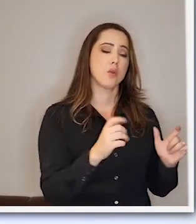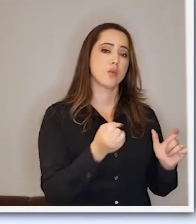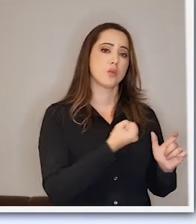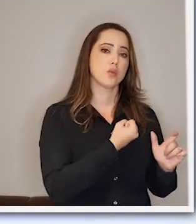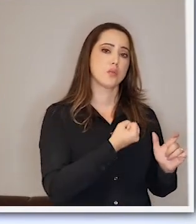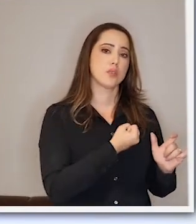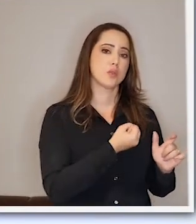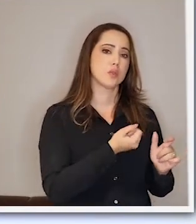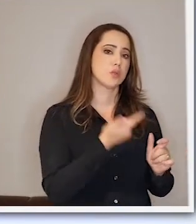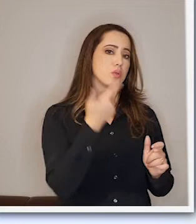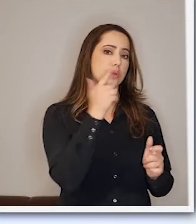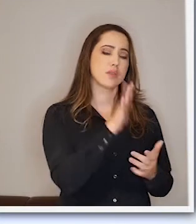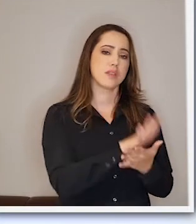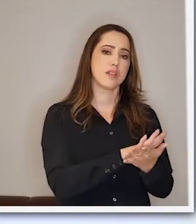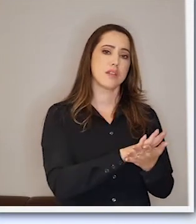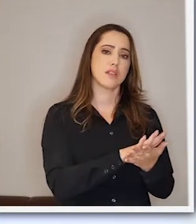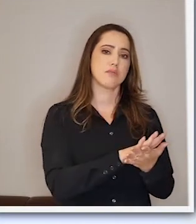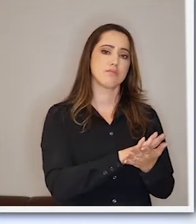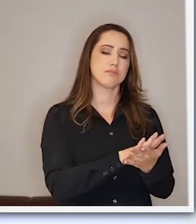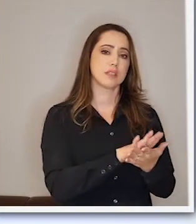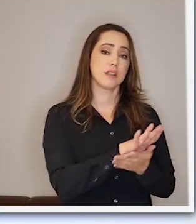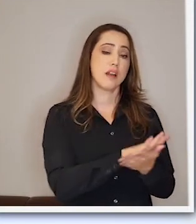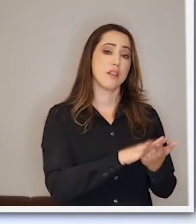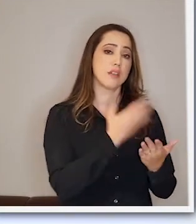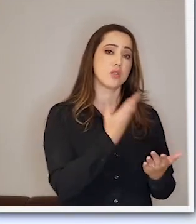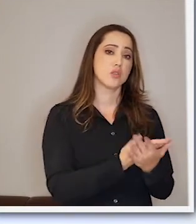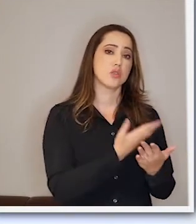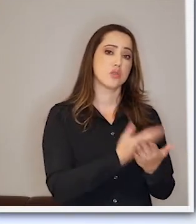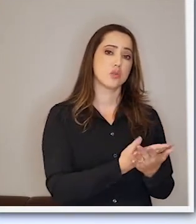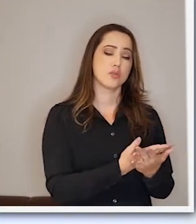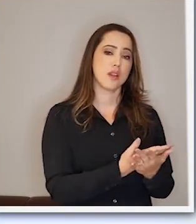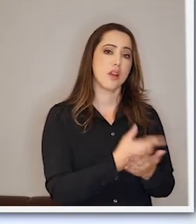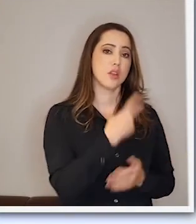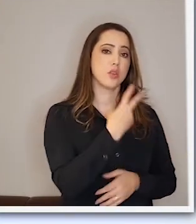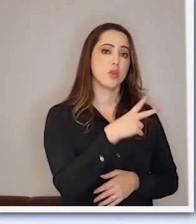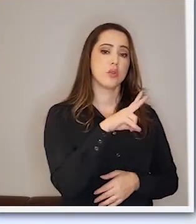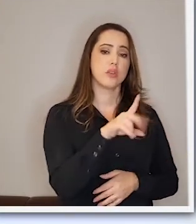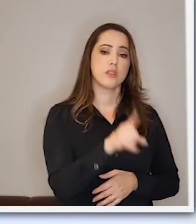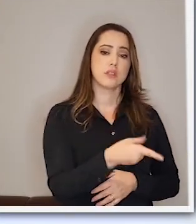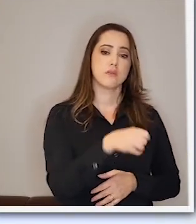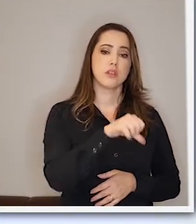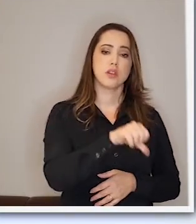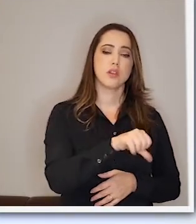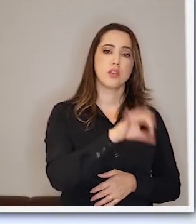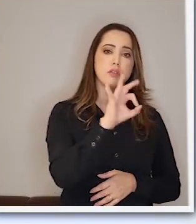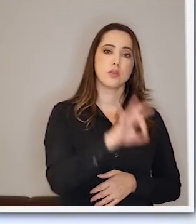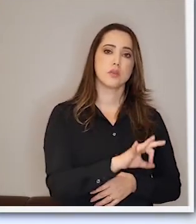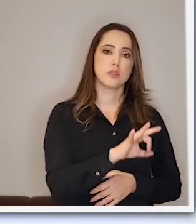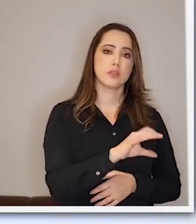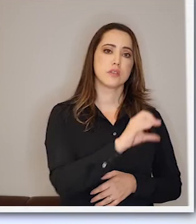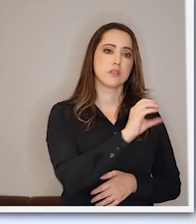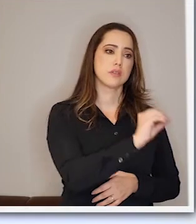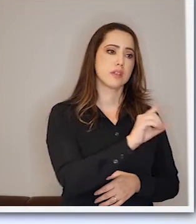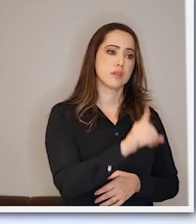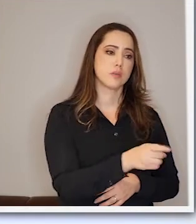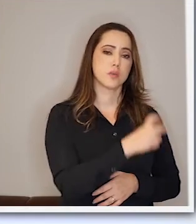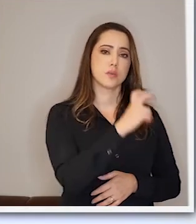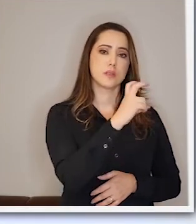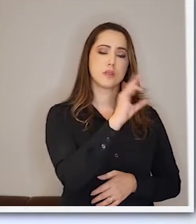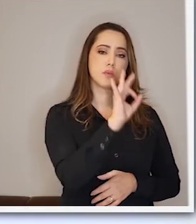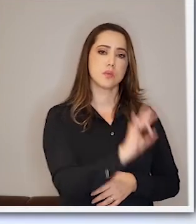ensino fundamental incompleto. Mas desse aqui, a maioria nem sequer tem nível de